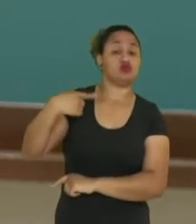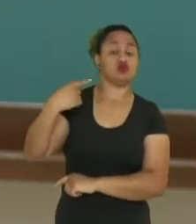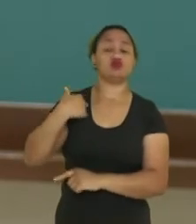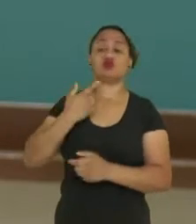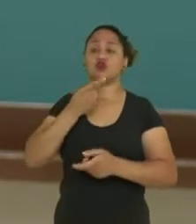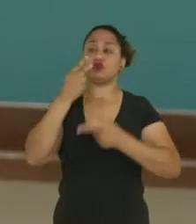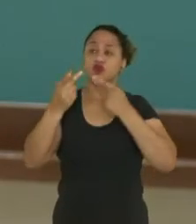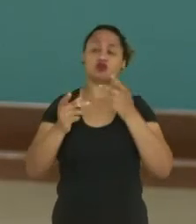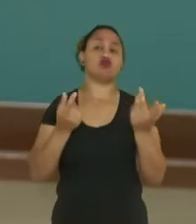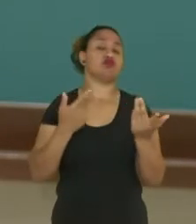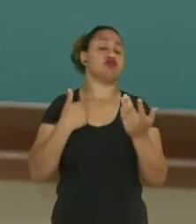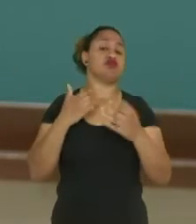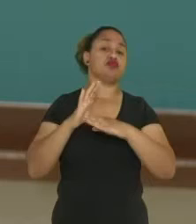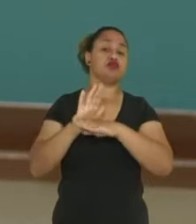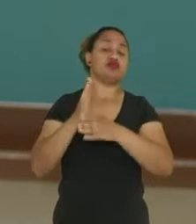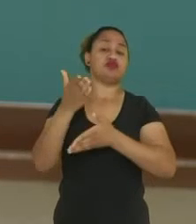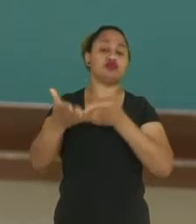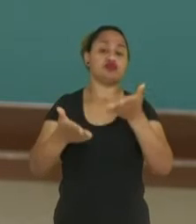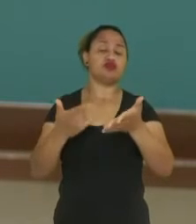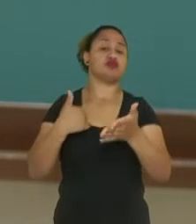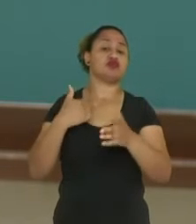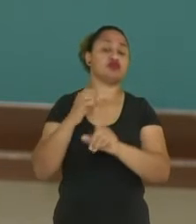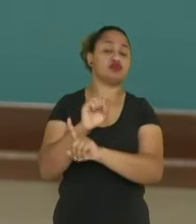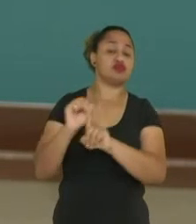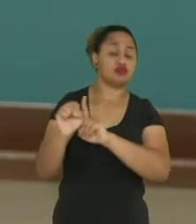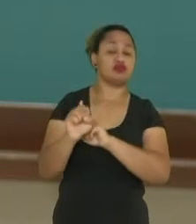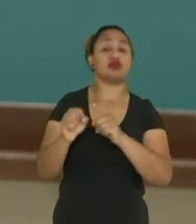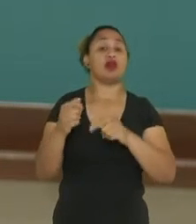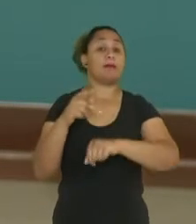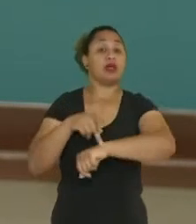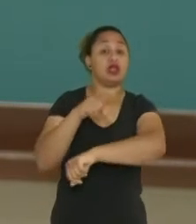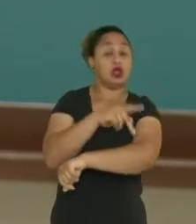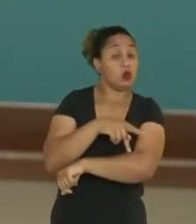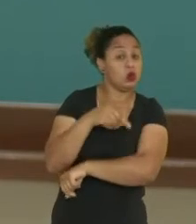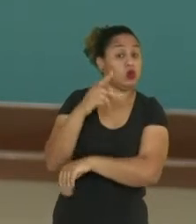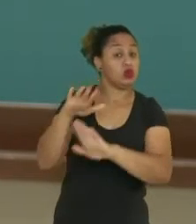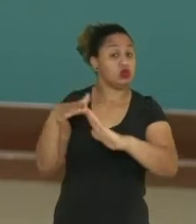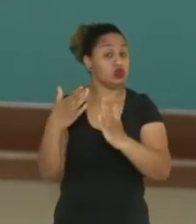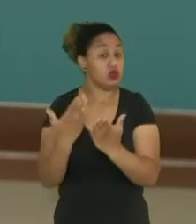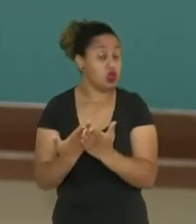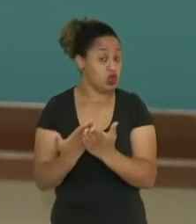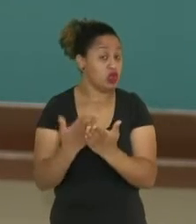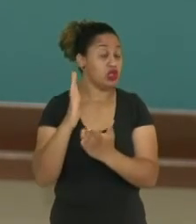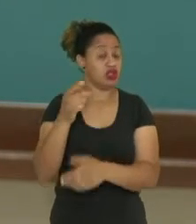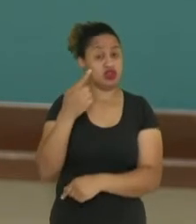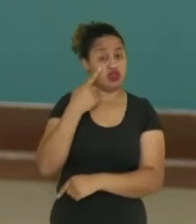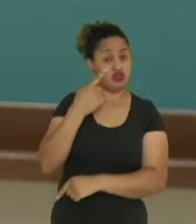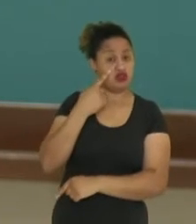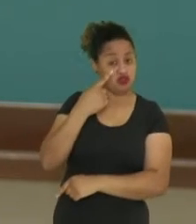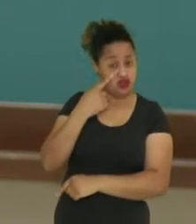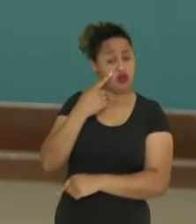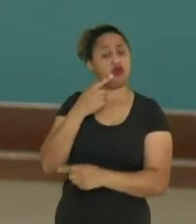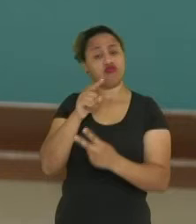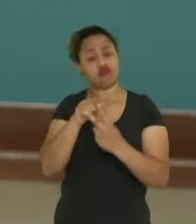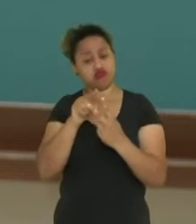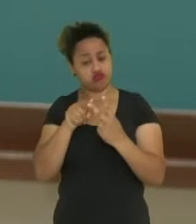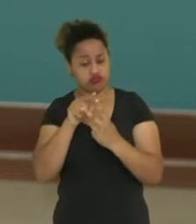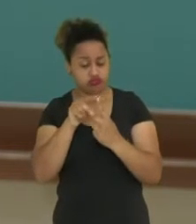assistente social, algum conselheiro tutelar, o pedagogo da sua escola. Já ouviu falar algo sobre